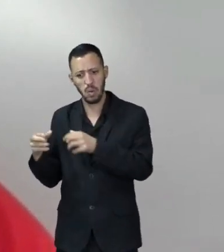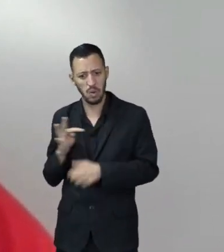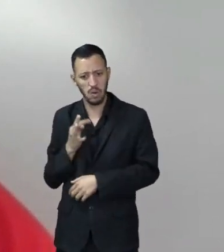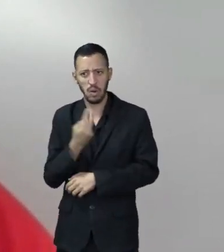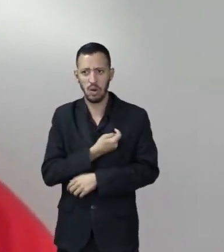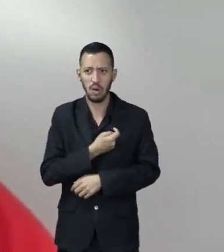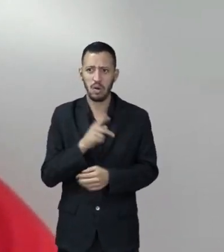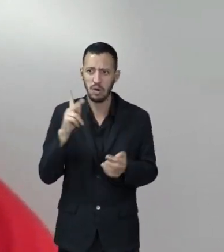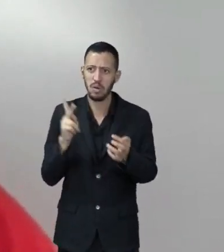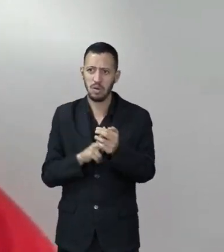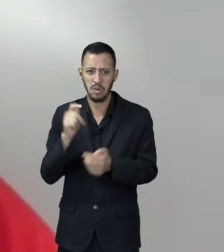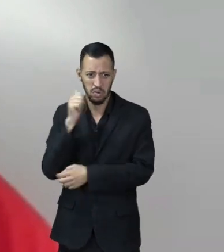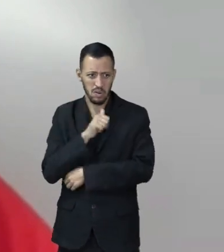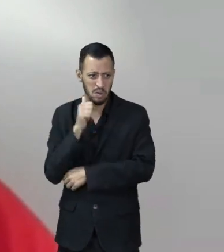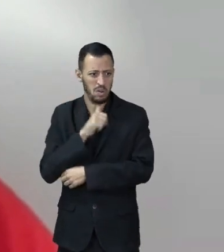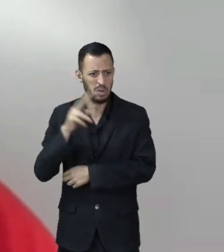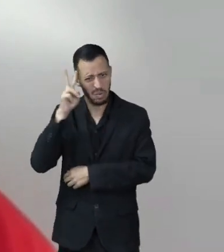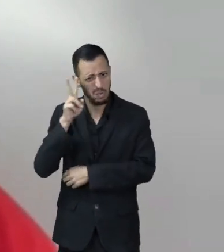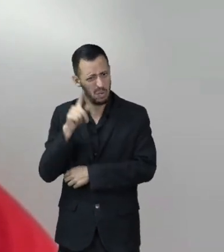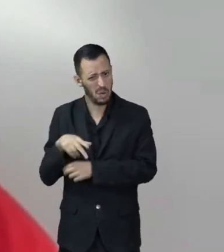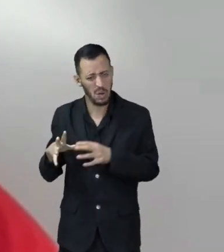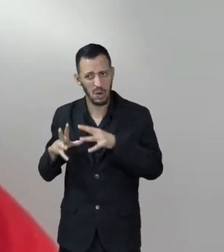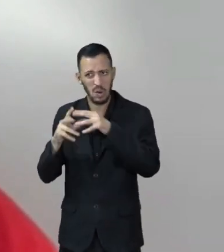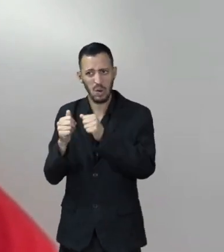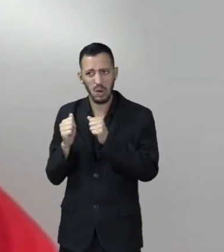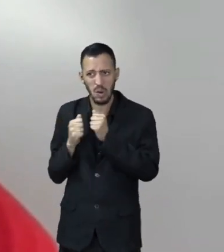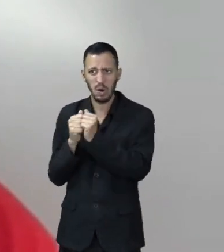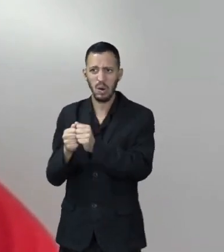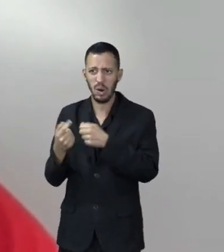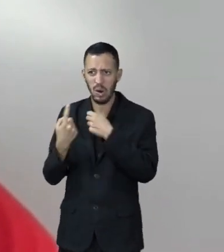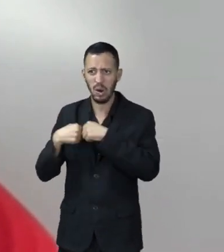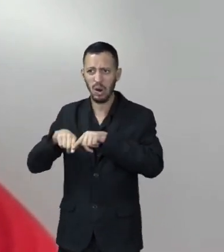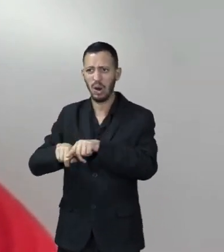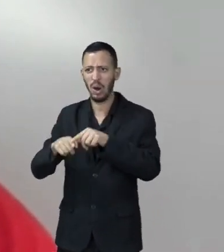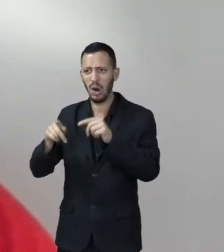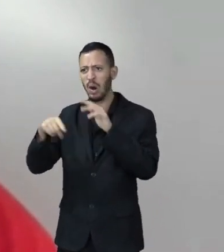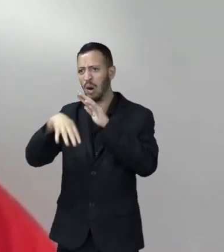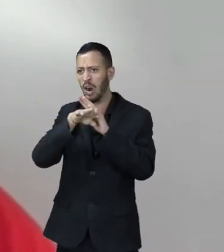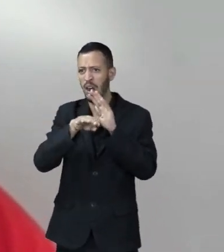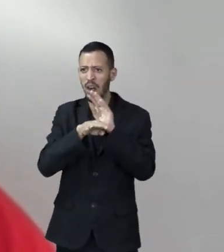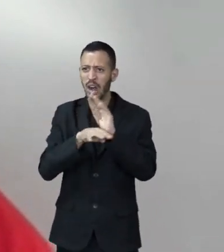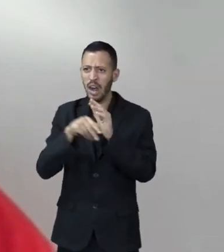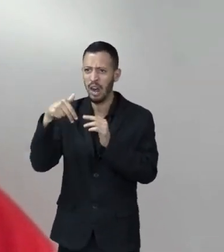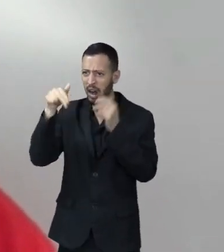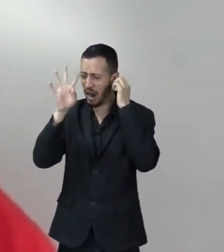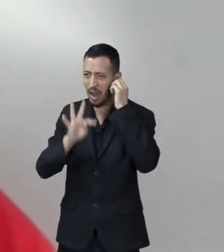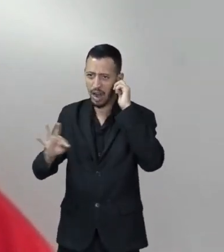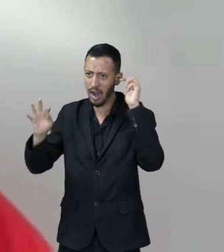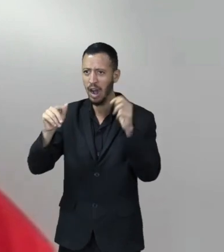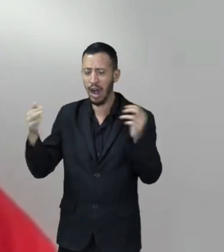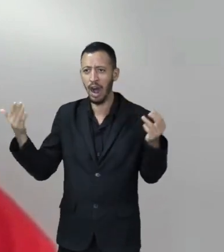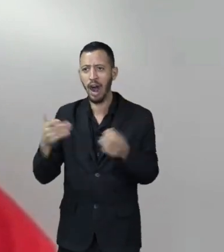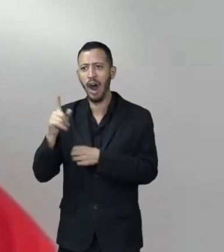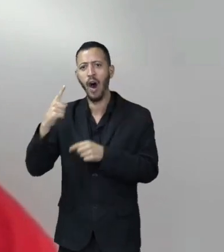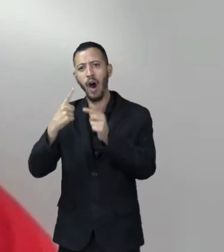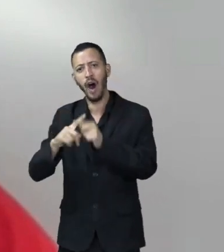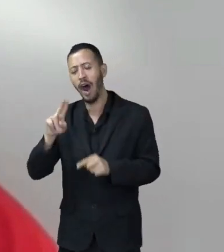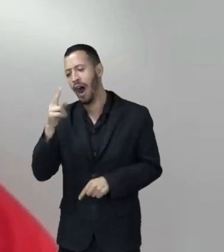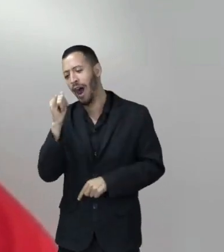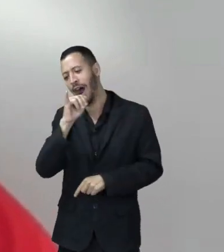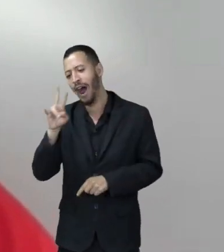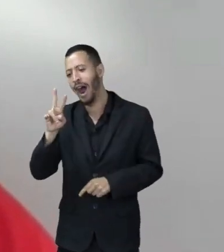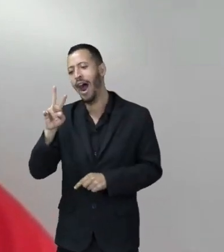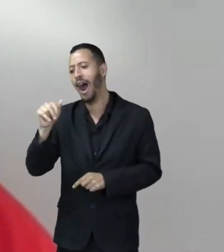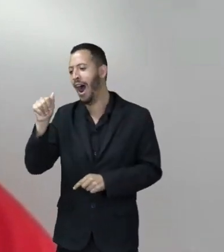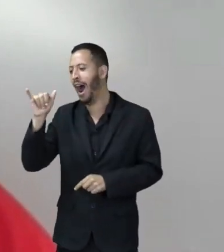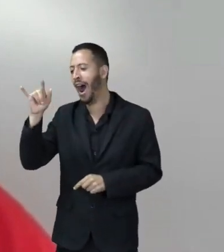e eram eminentemente mulheres mesmo, eram travestis, junto com o então Programa Nacional de DST-AIDS, que hoje é o Departamento de HIV/AIDS, Tuberculose,